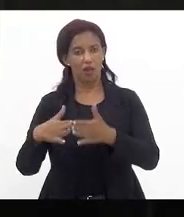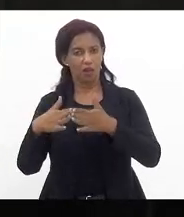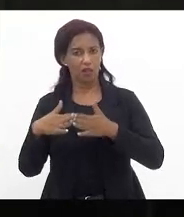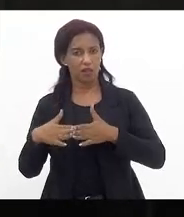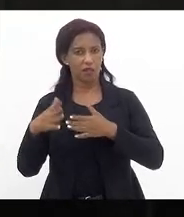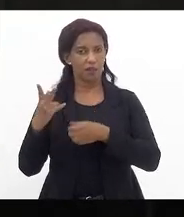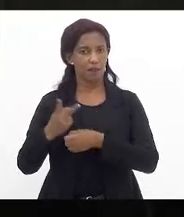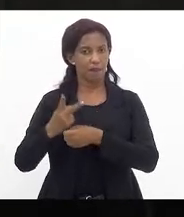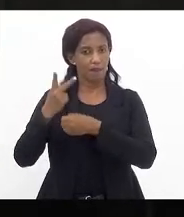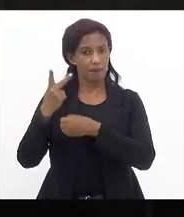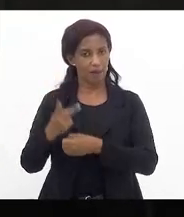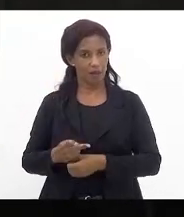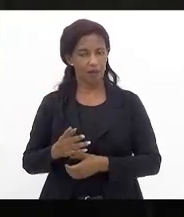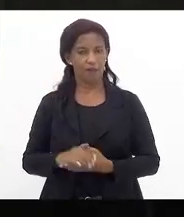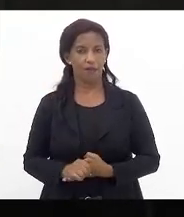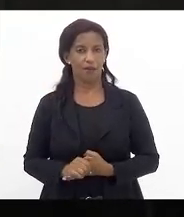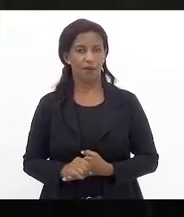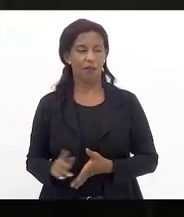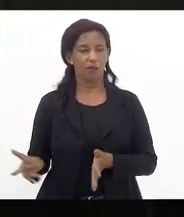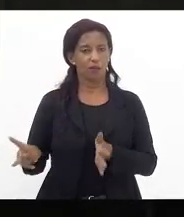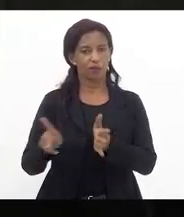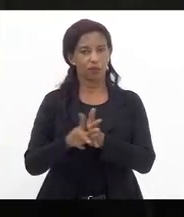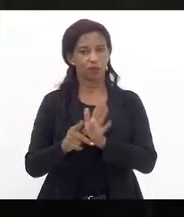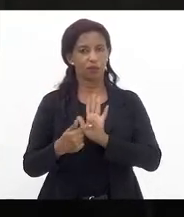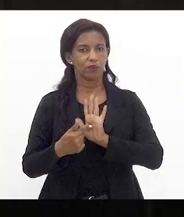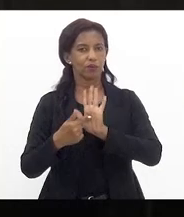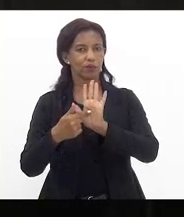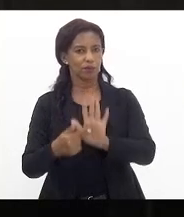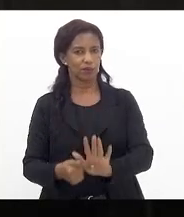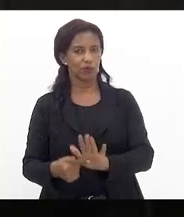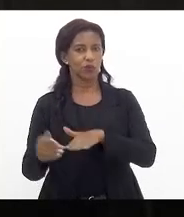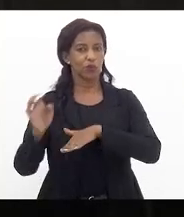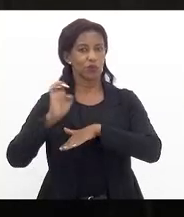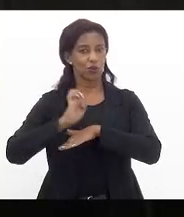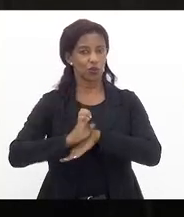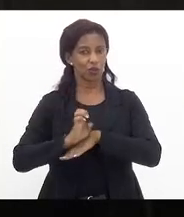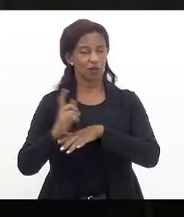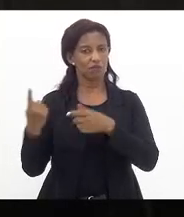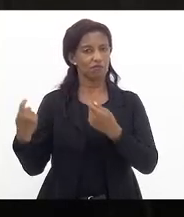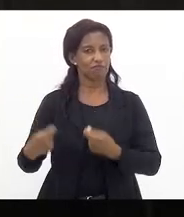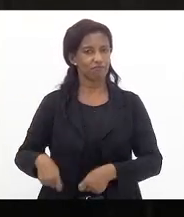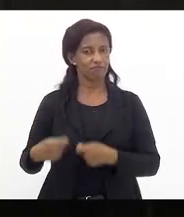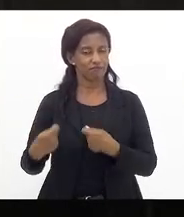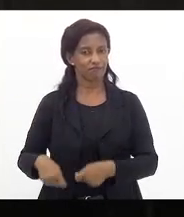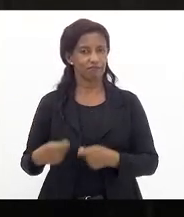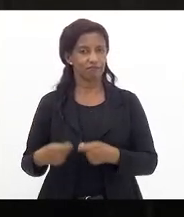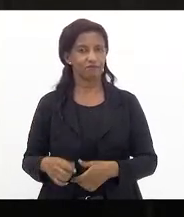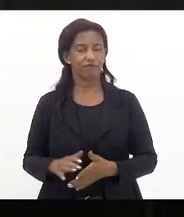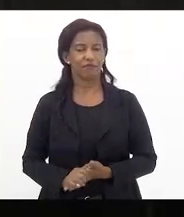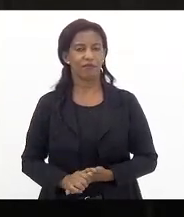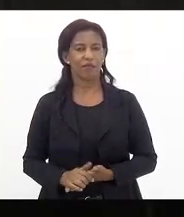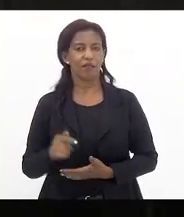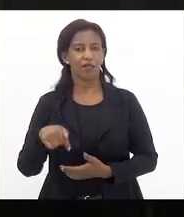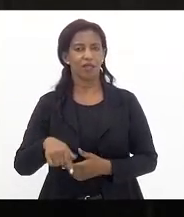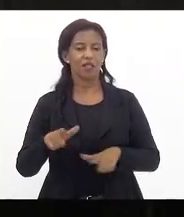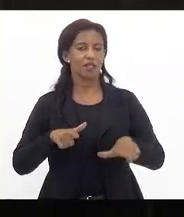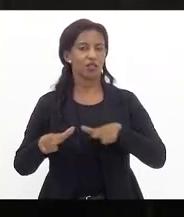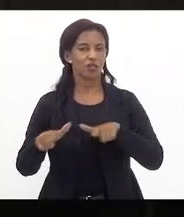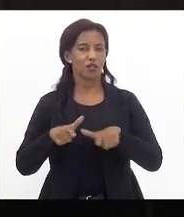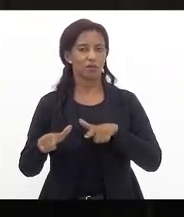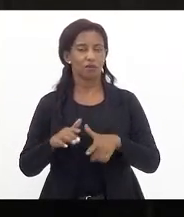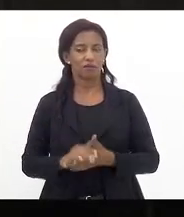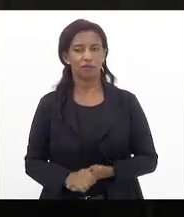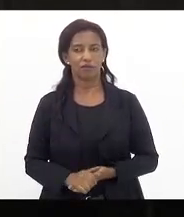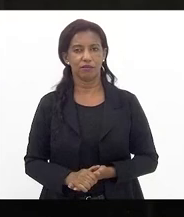licença-prêmio, passa a ser algo que reflete o estado de necessidade desses servidores